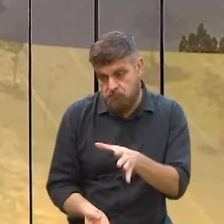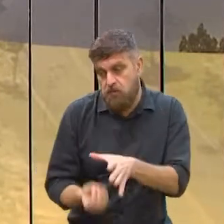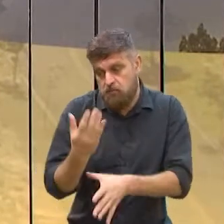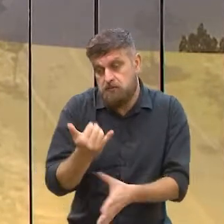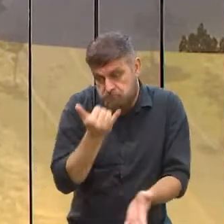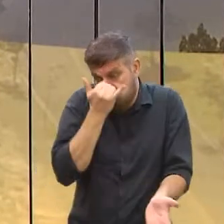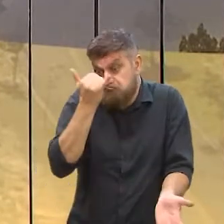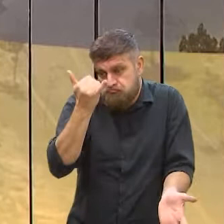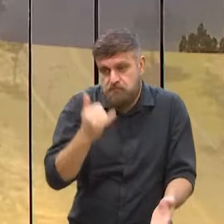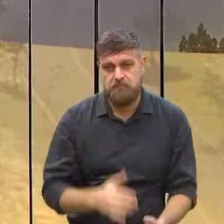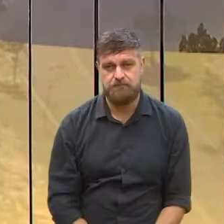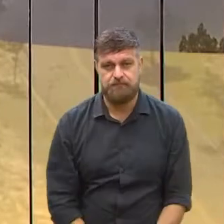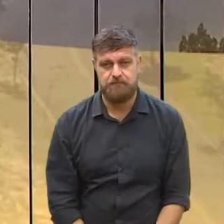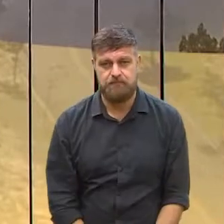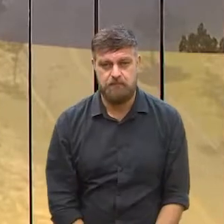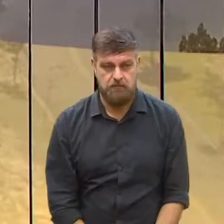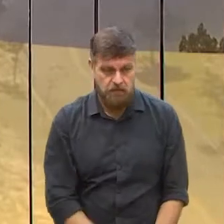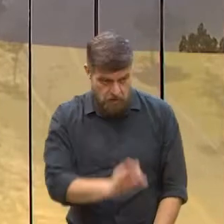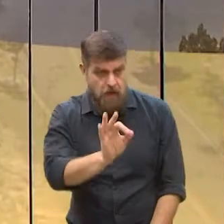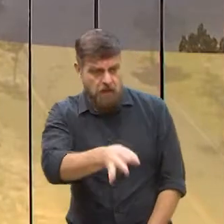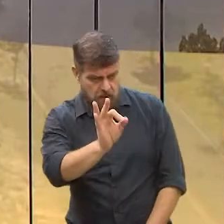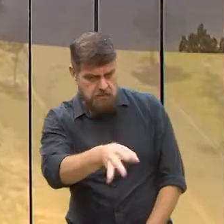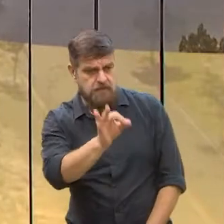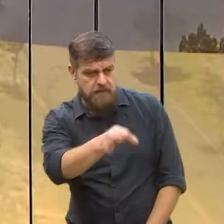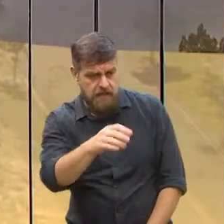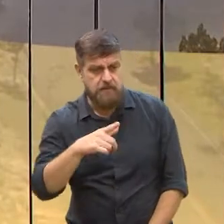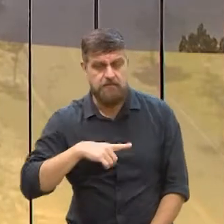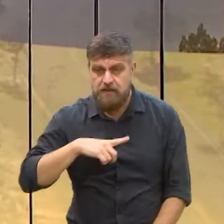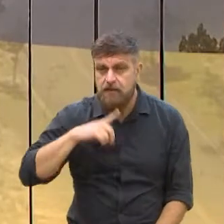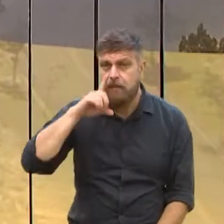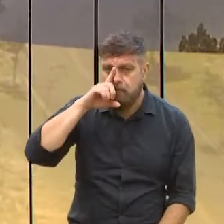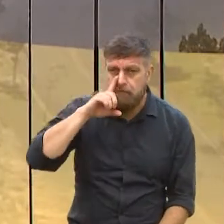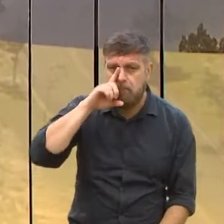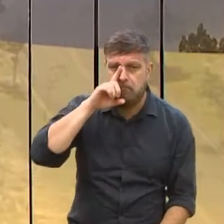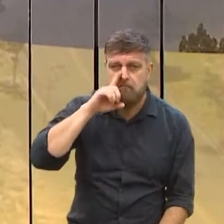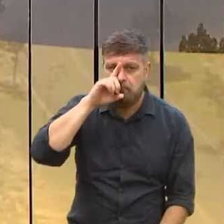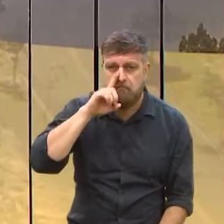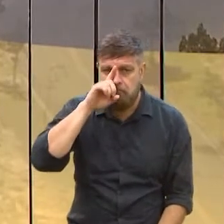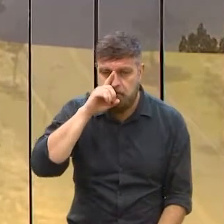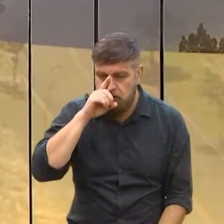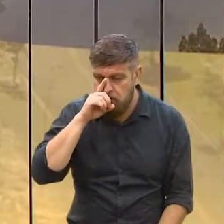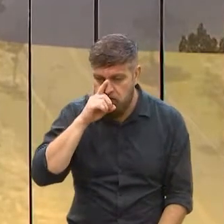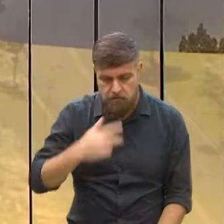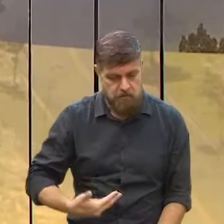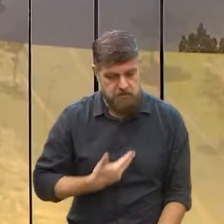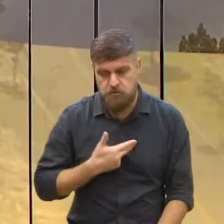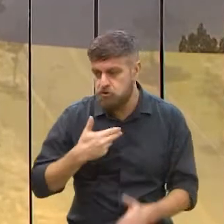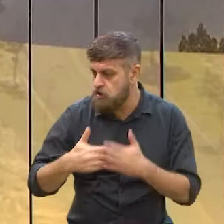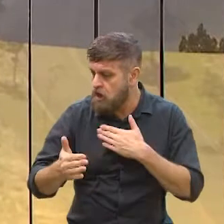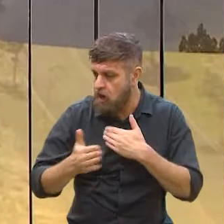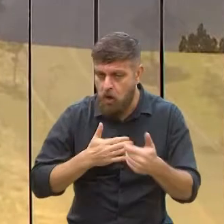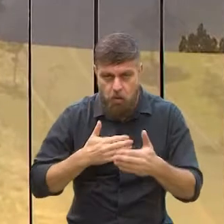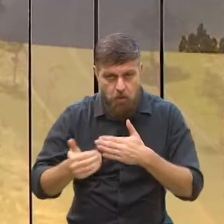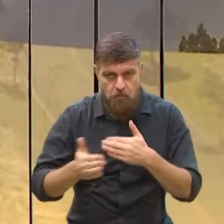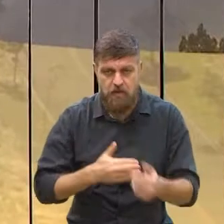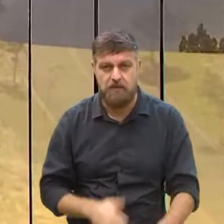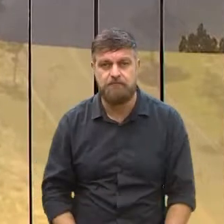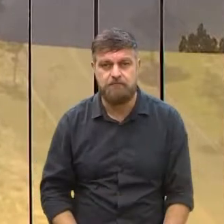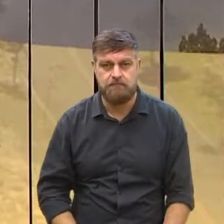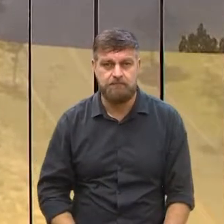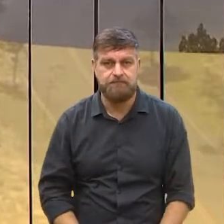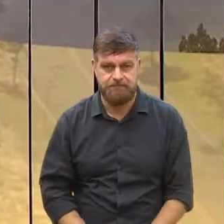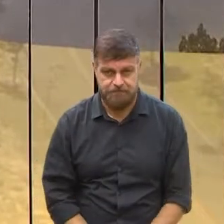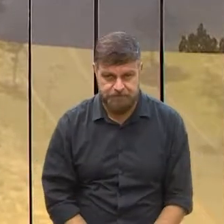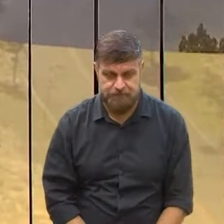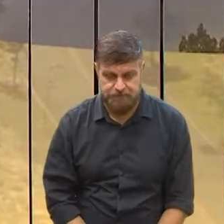Os cirurgiões, você está certa, existem riscos, né, em qualquer tratamento, inclusive com